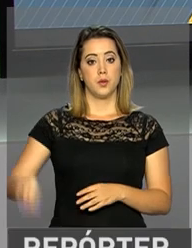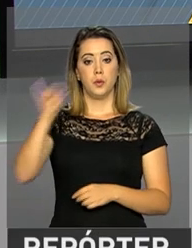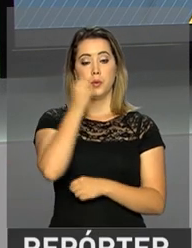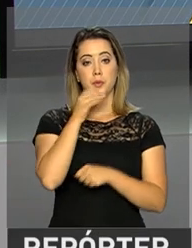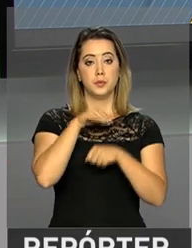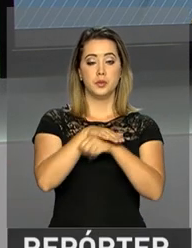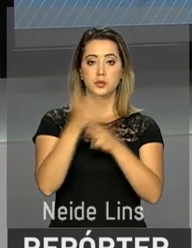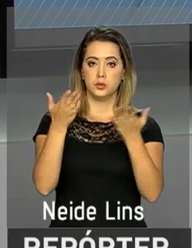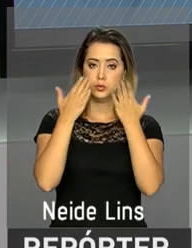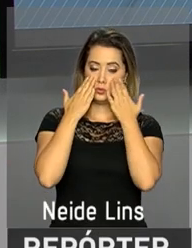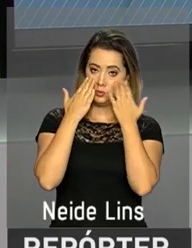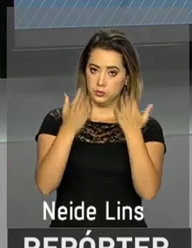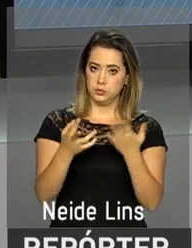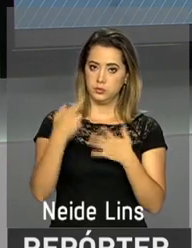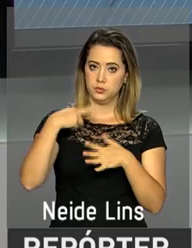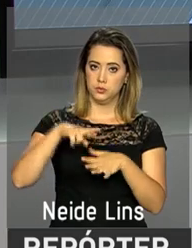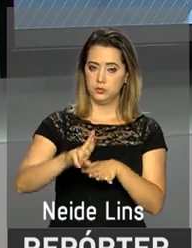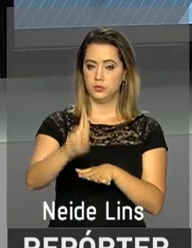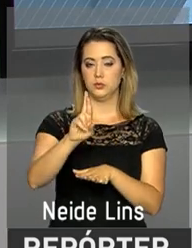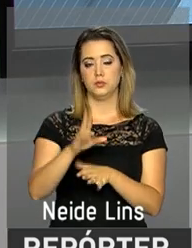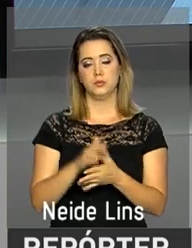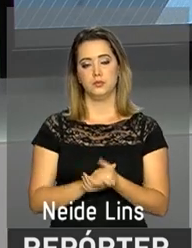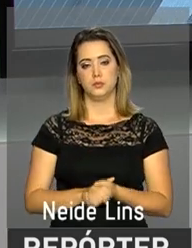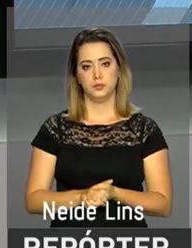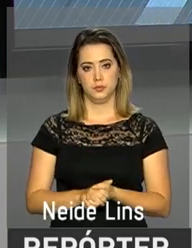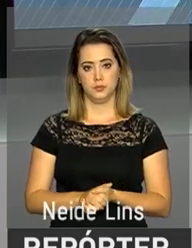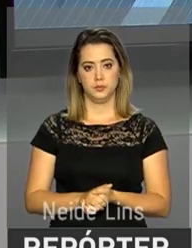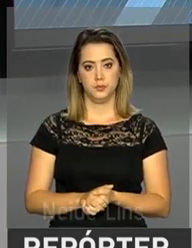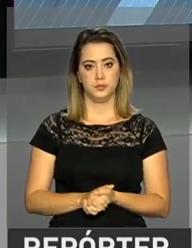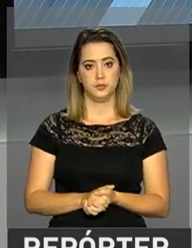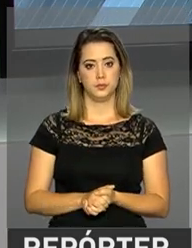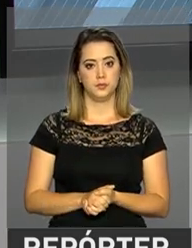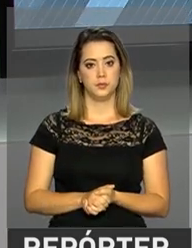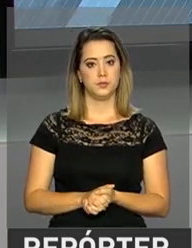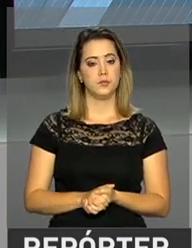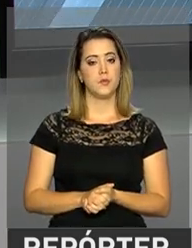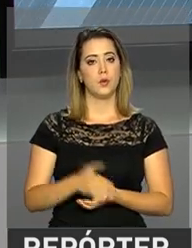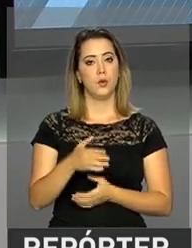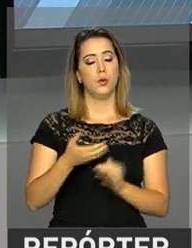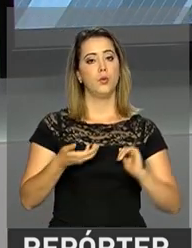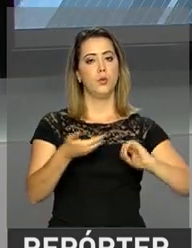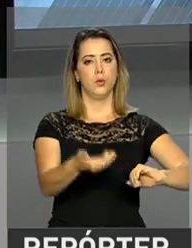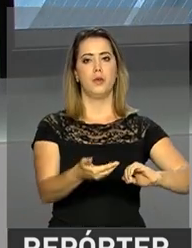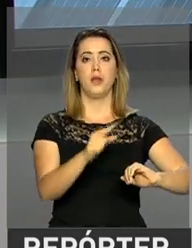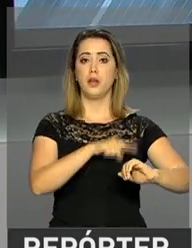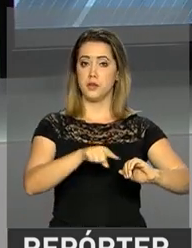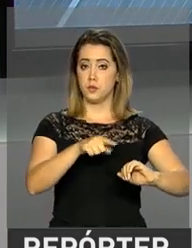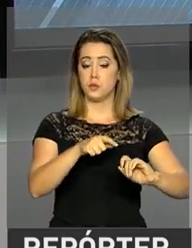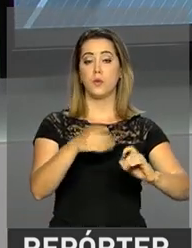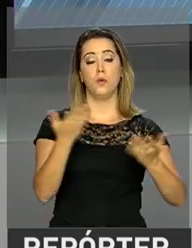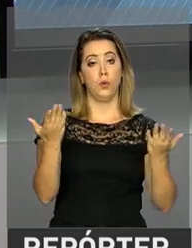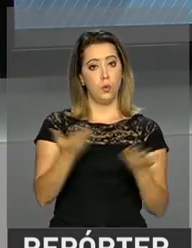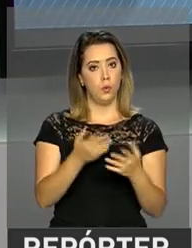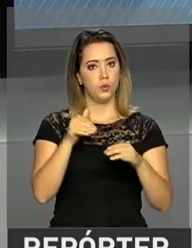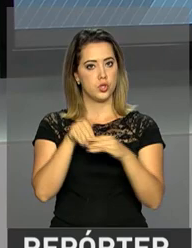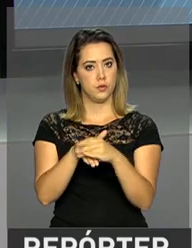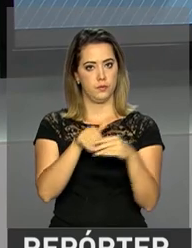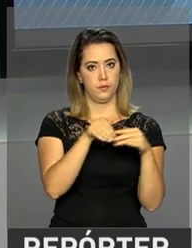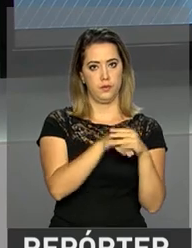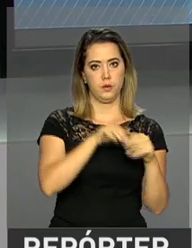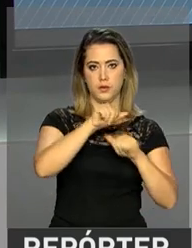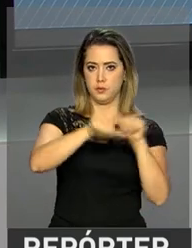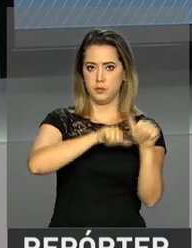Olá, boa noite. Começa agora mais uma edição do Repórter NBR. O Congresso Nacional deve votar ainda hoje